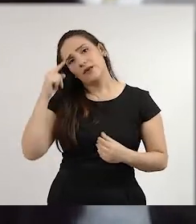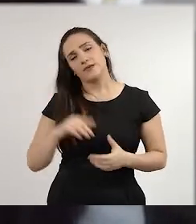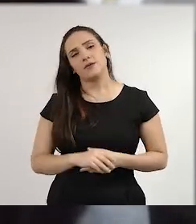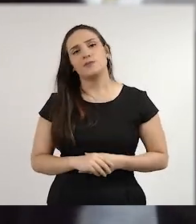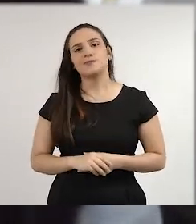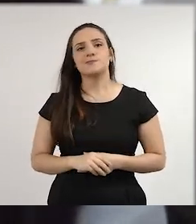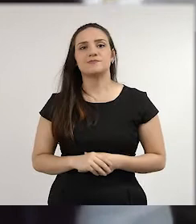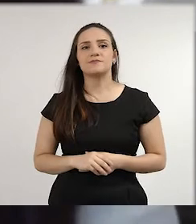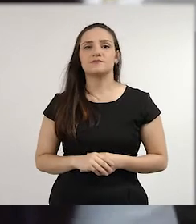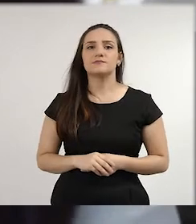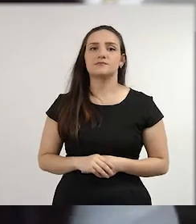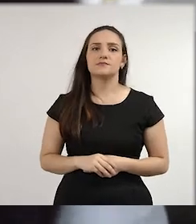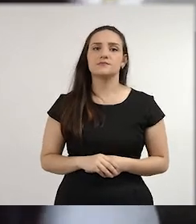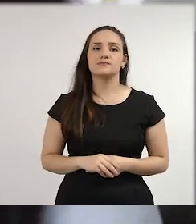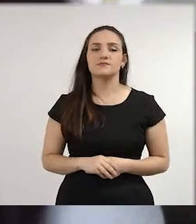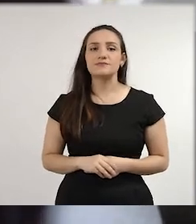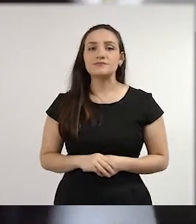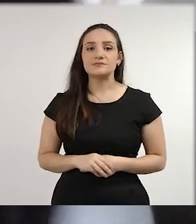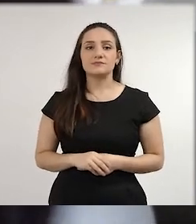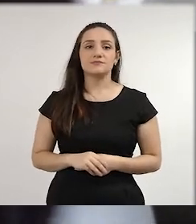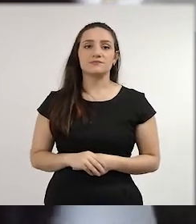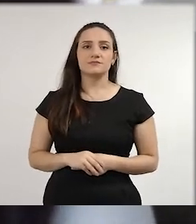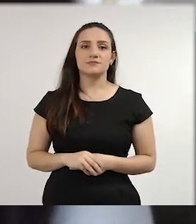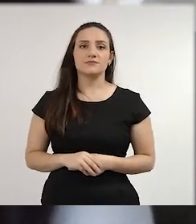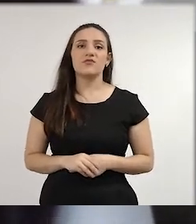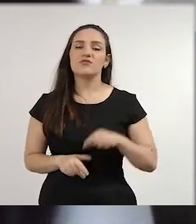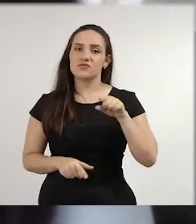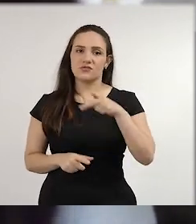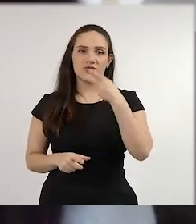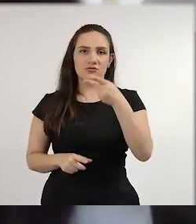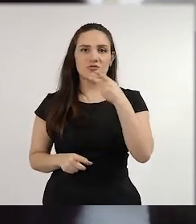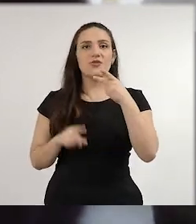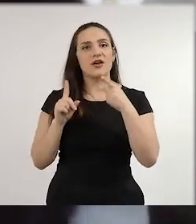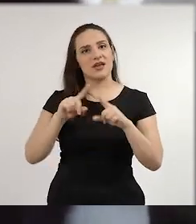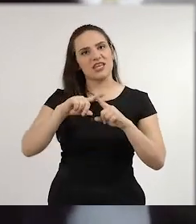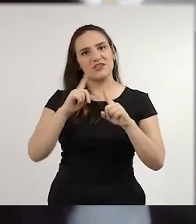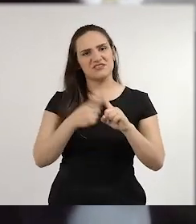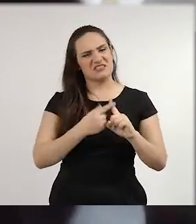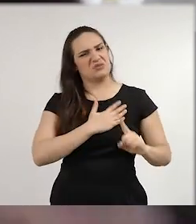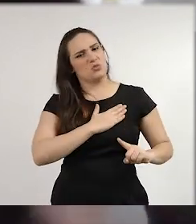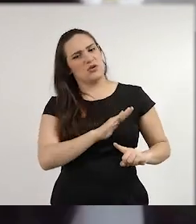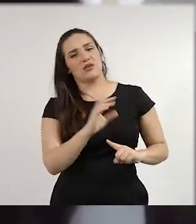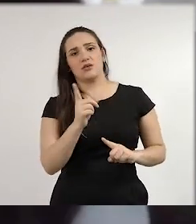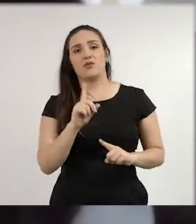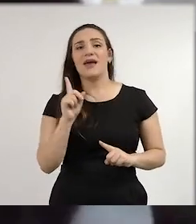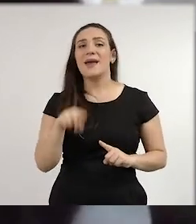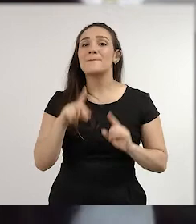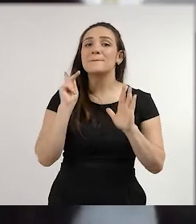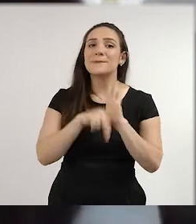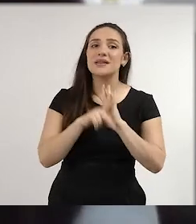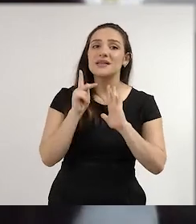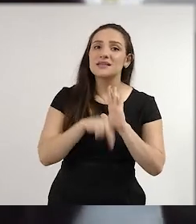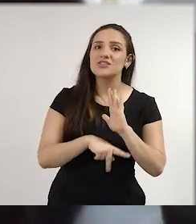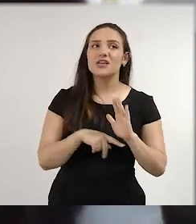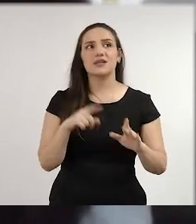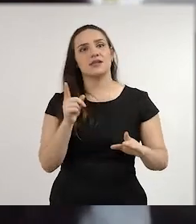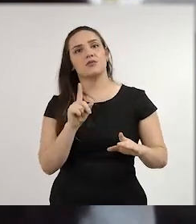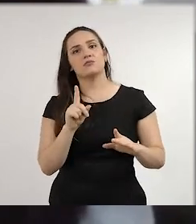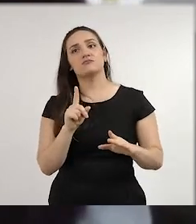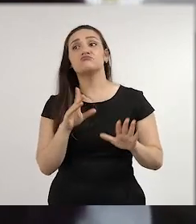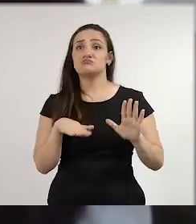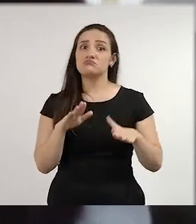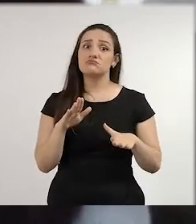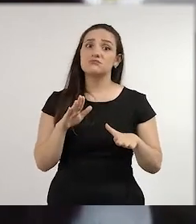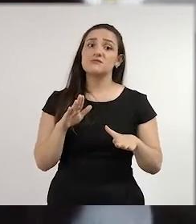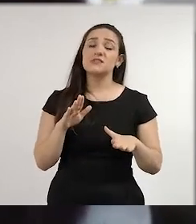quadro? Na verdade, você usou muito bem. Não é gravidez indesejada, é não planejada, né? E